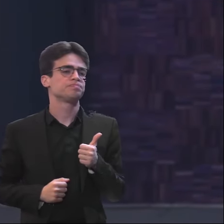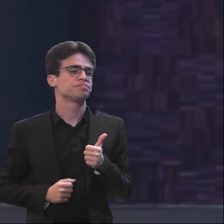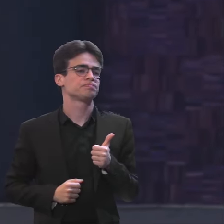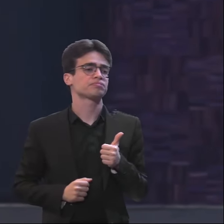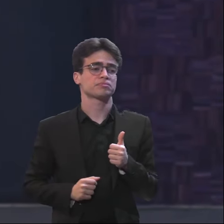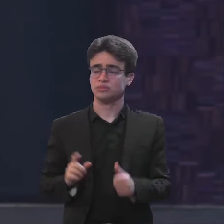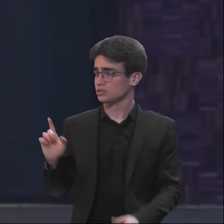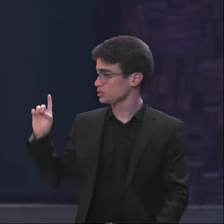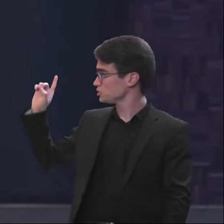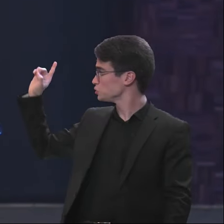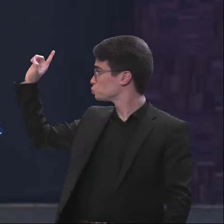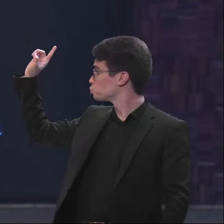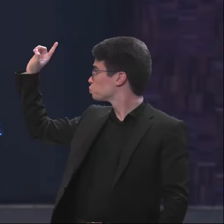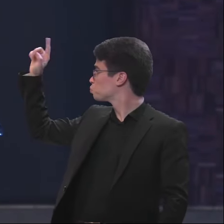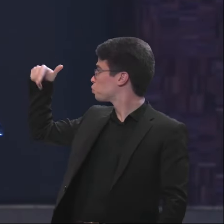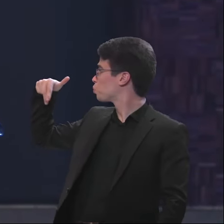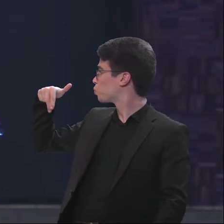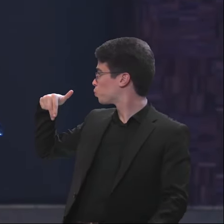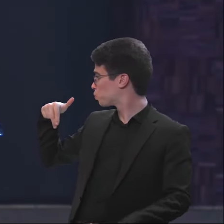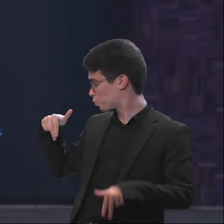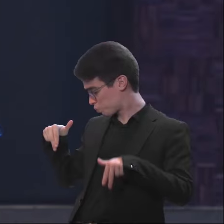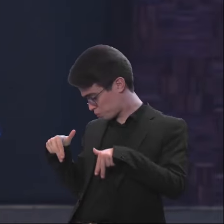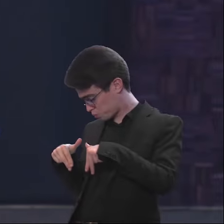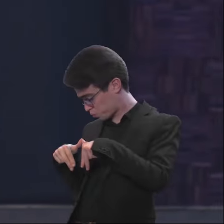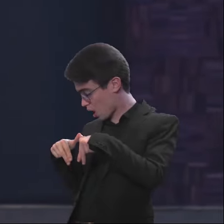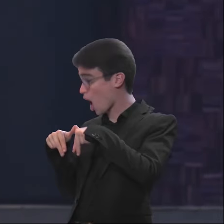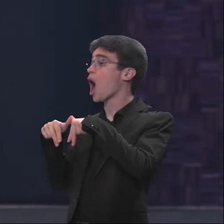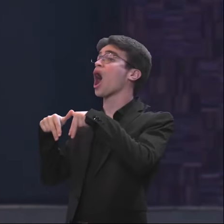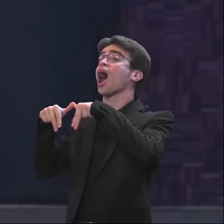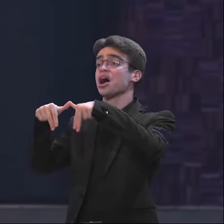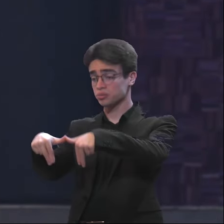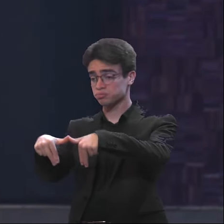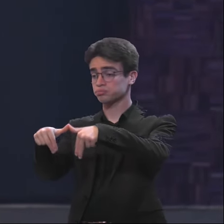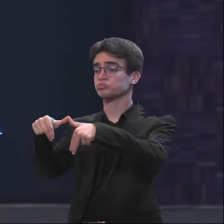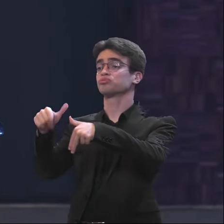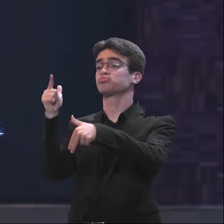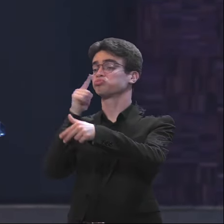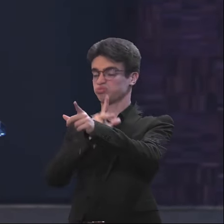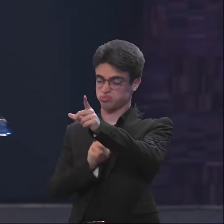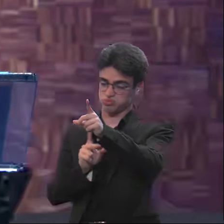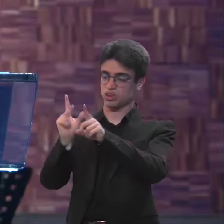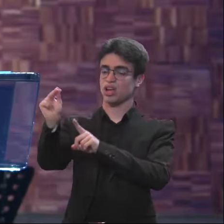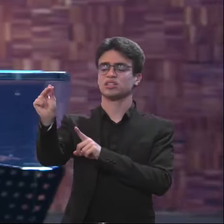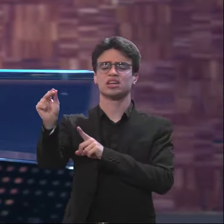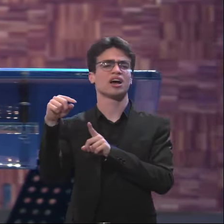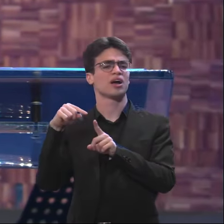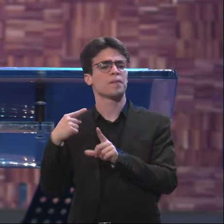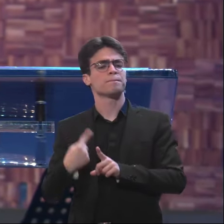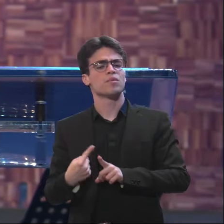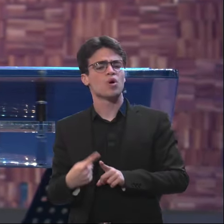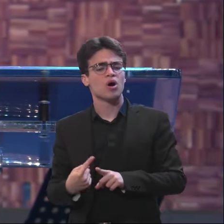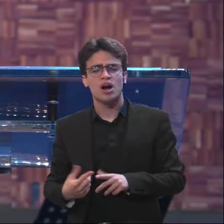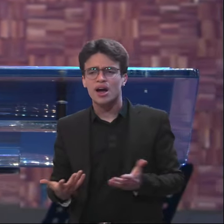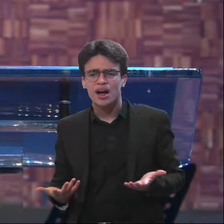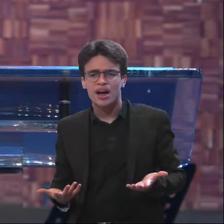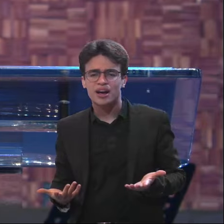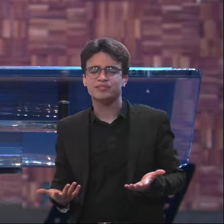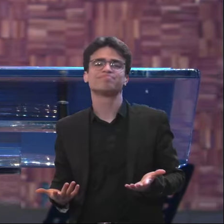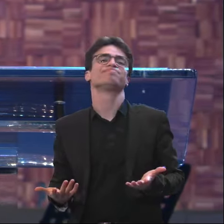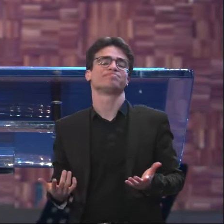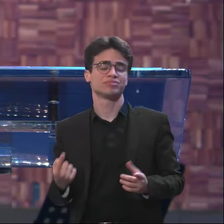Deus, eles nos habilitam para vencermos essas guerras invisíveis, porque eles elevam os